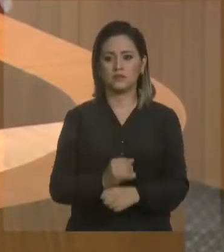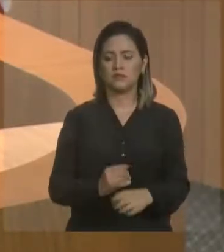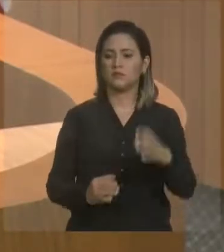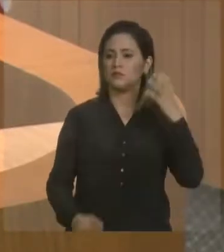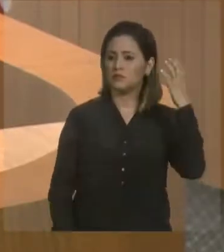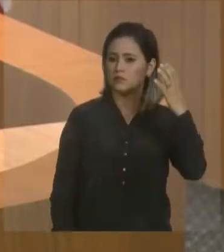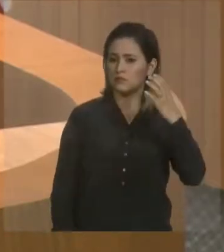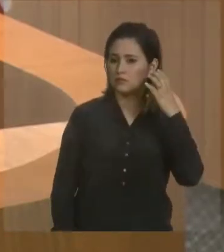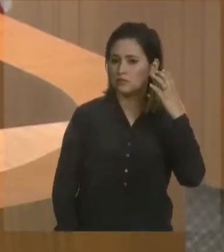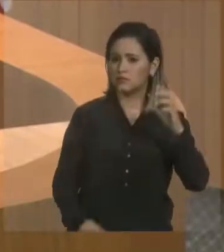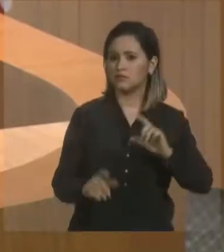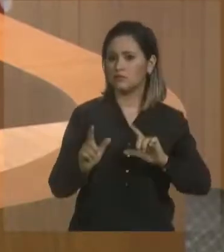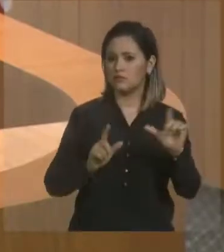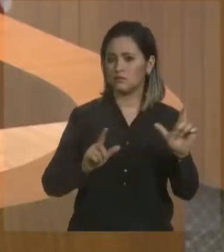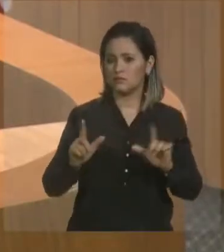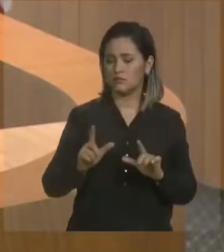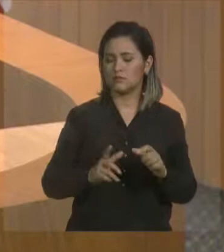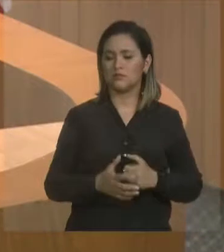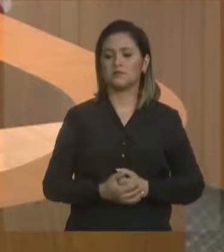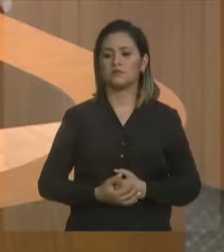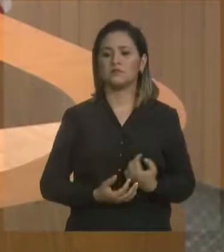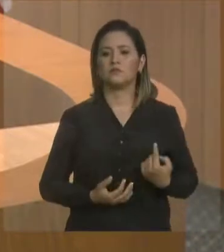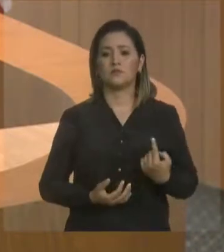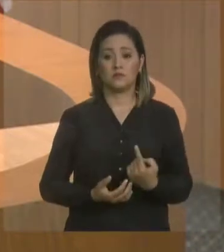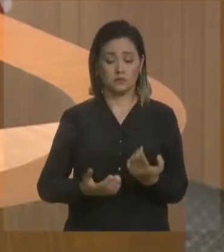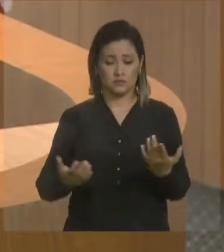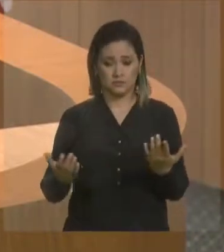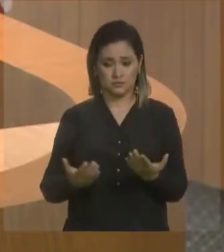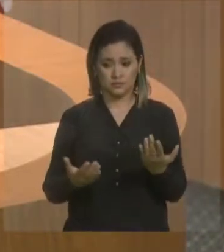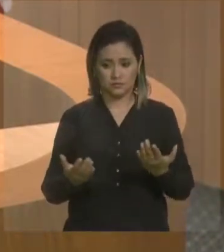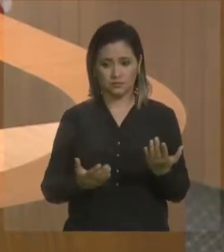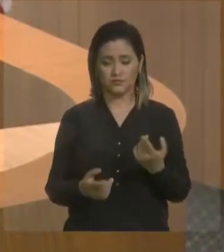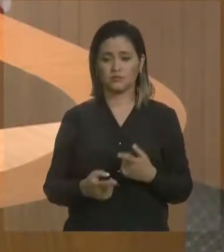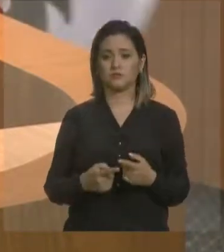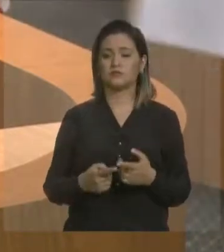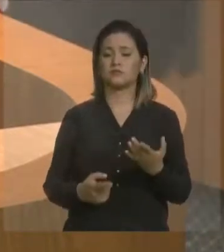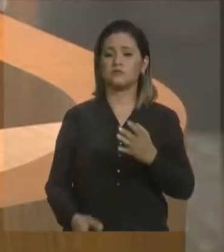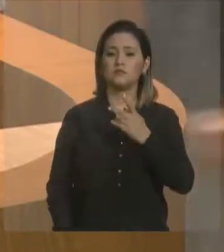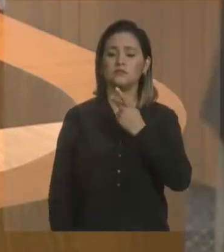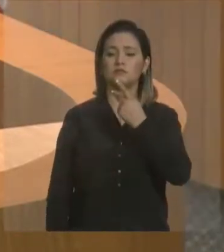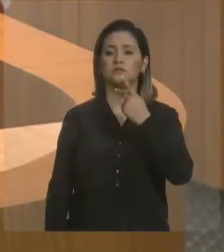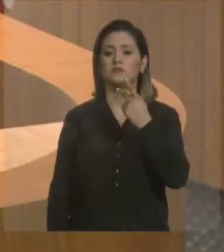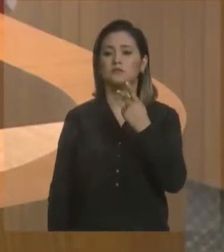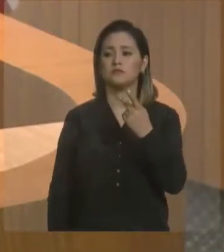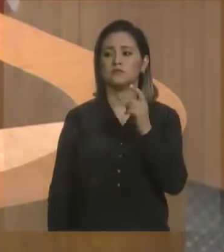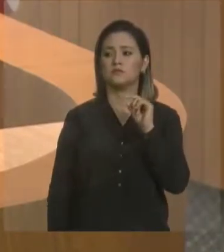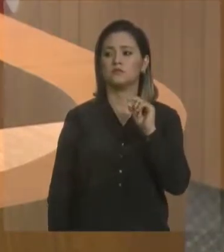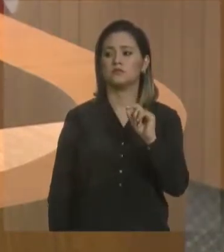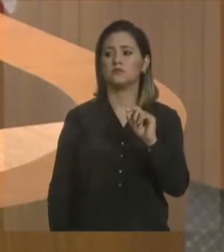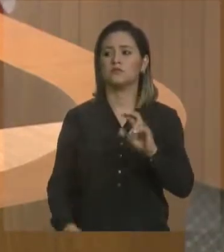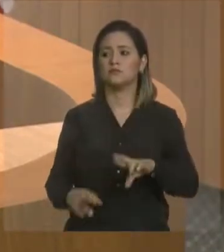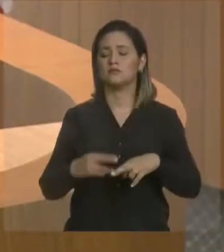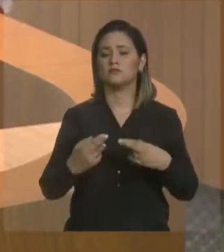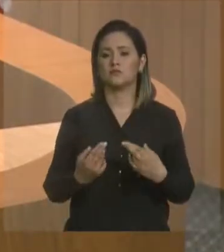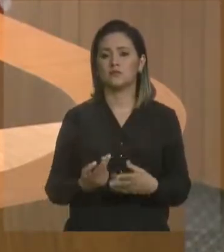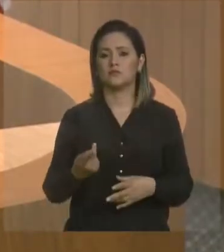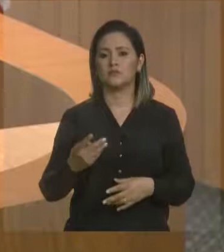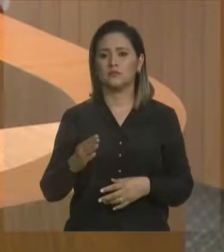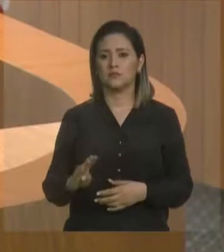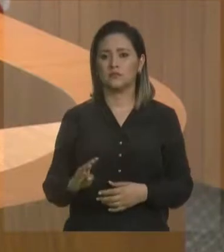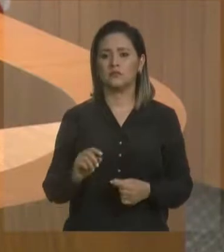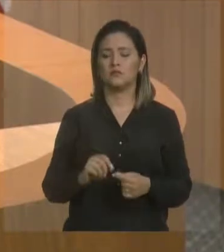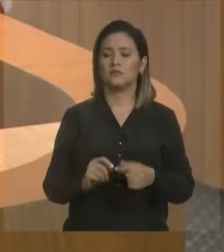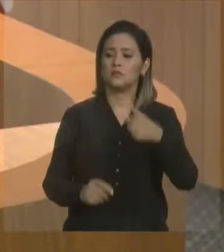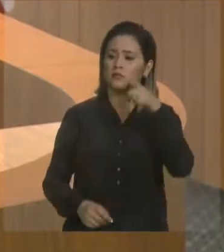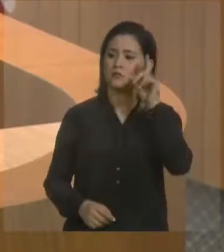Hoje o que nos traz aqui é falar um pouco da atividade da nossa audiência pública ocorrida ontem à tarde, referente